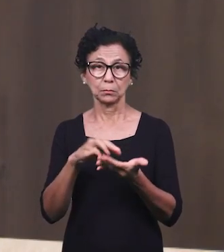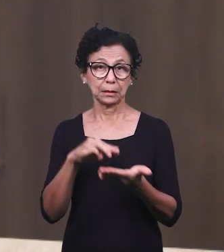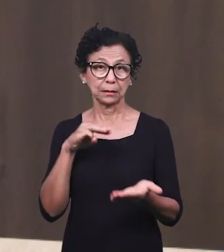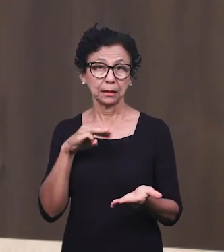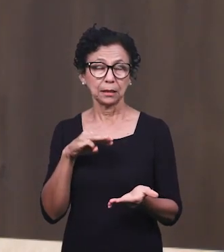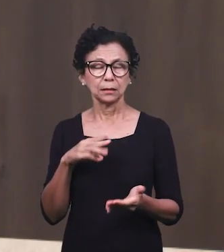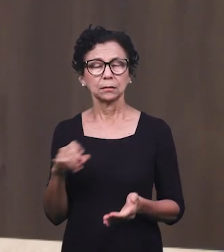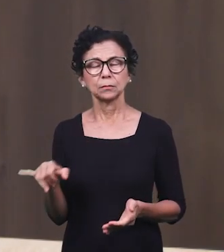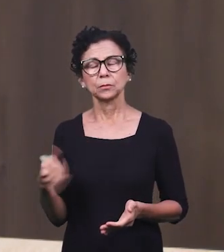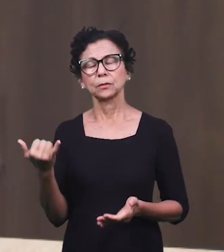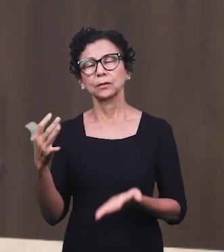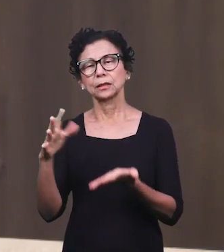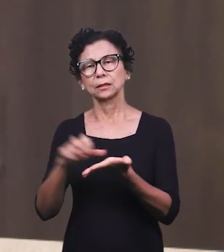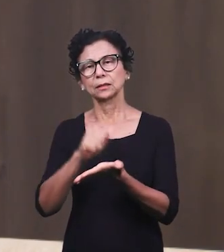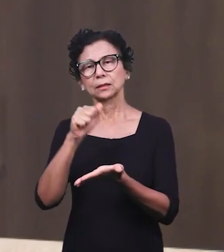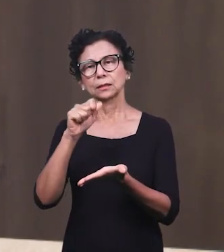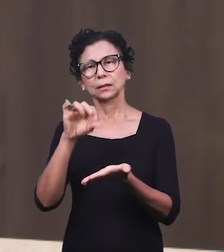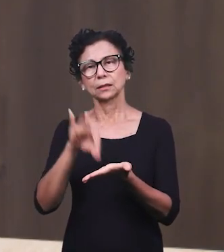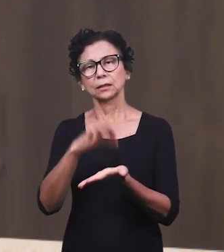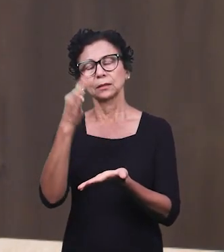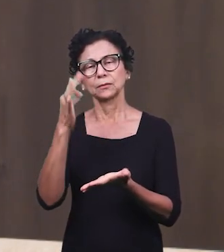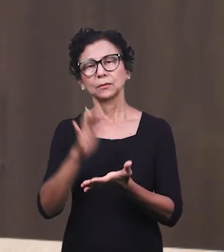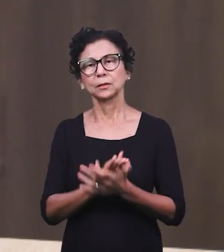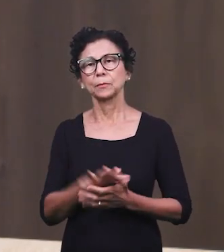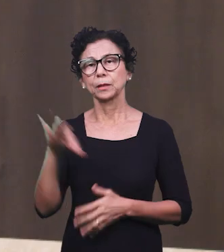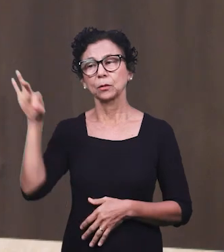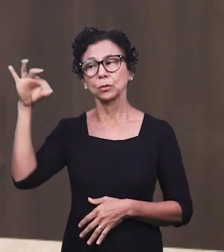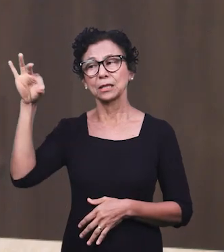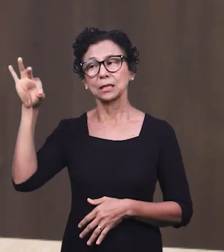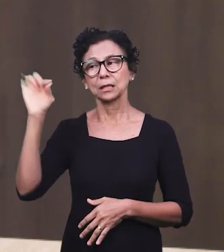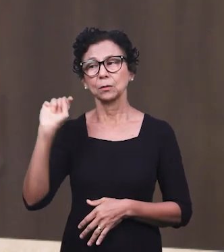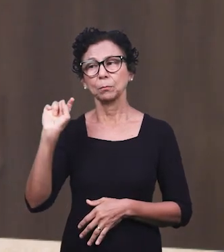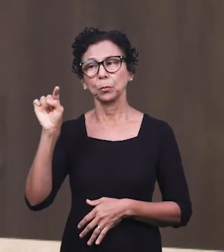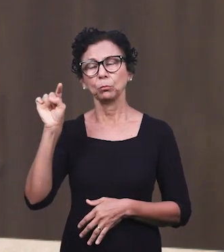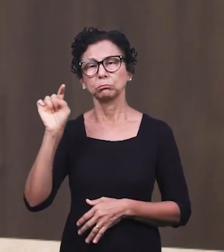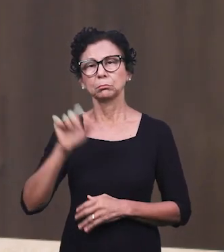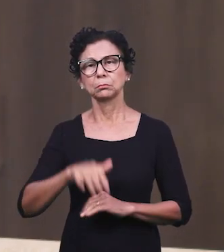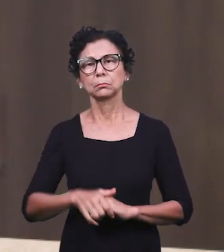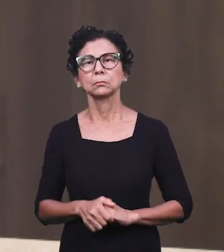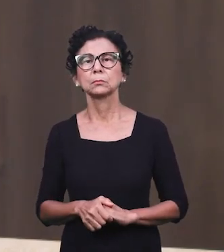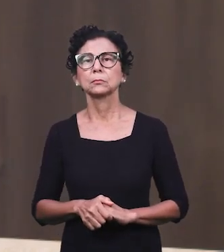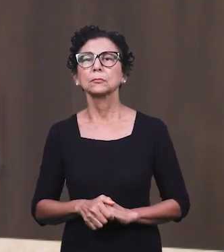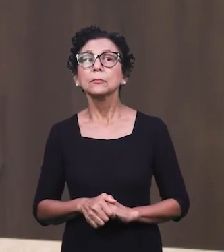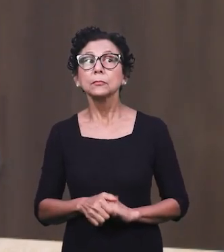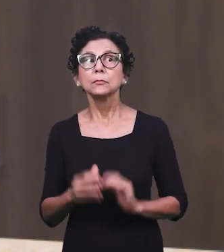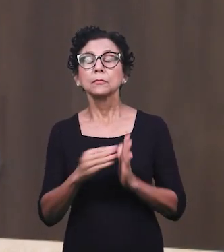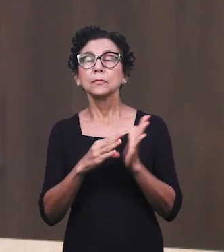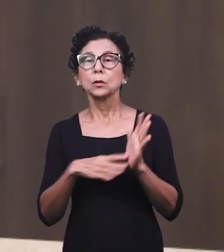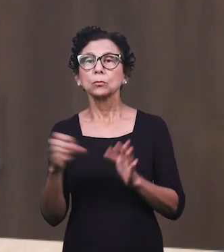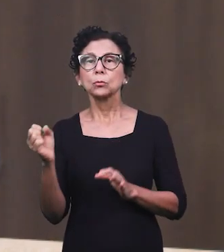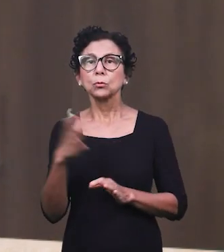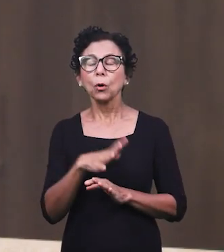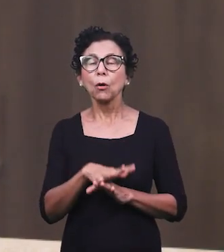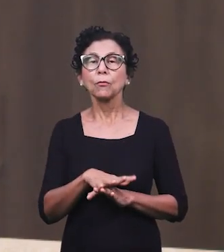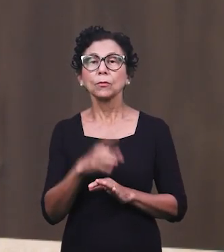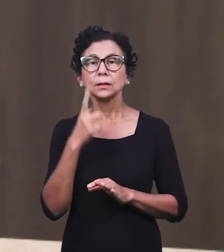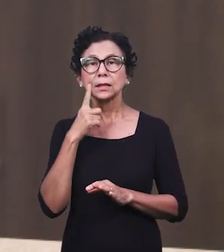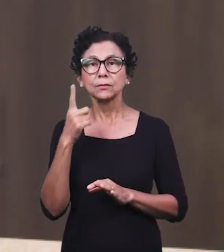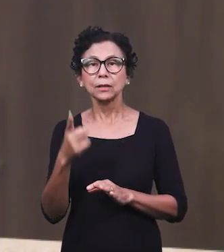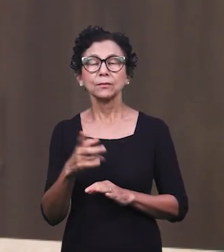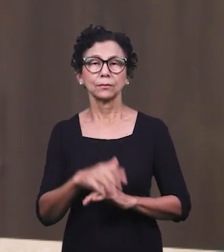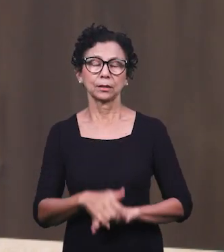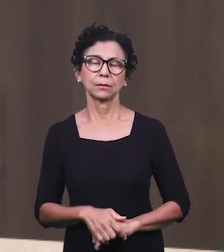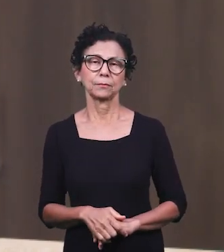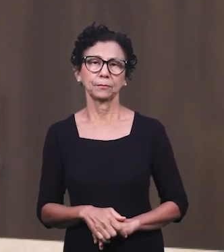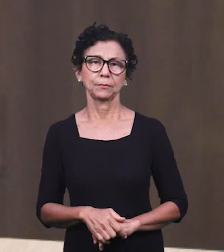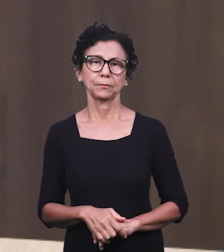você se inscreva, acione esse sininho de notificação, porque toda vez que tiver um conteúdo novo, você vai receber. E é importante